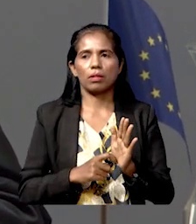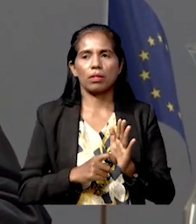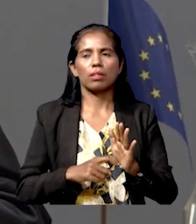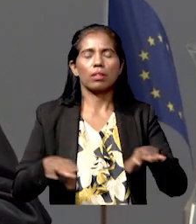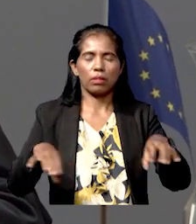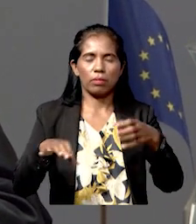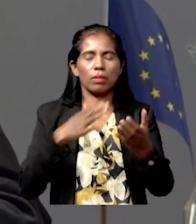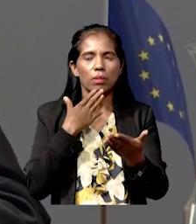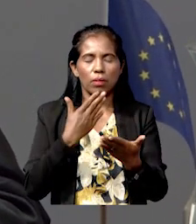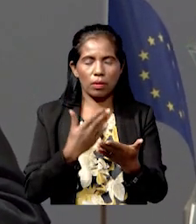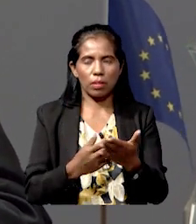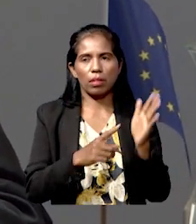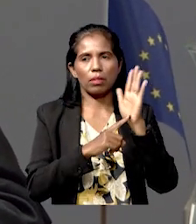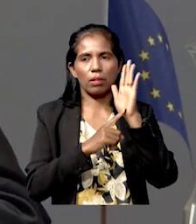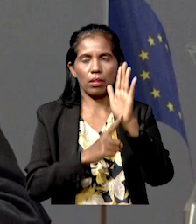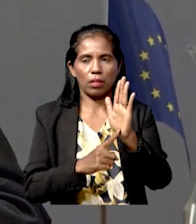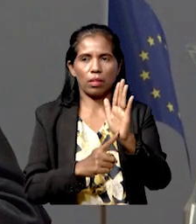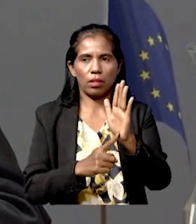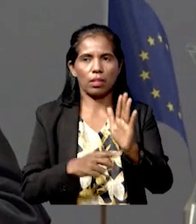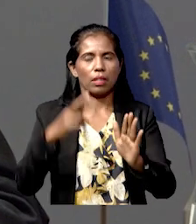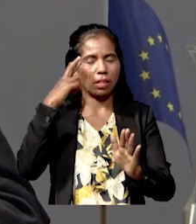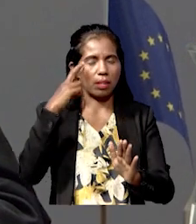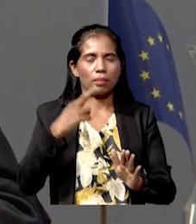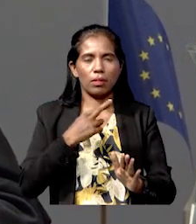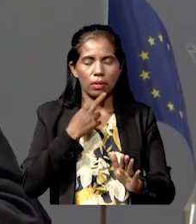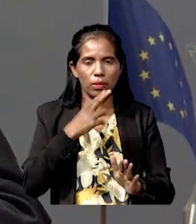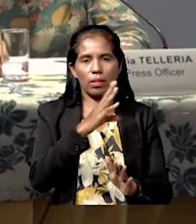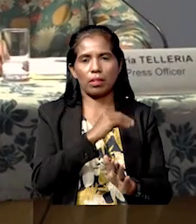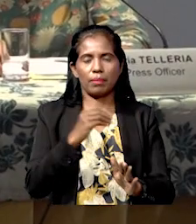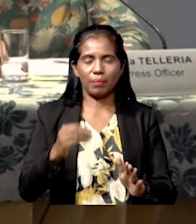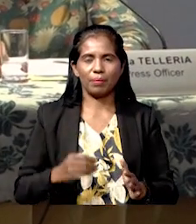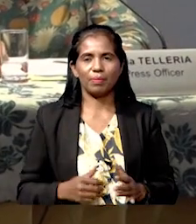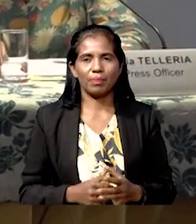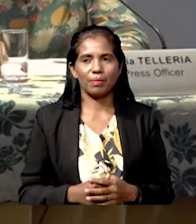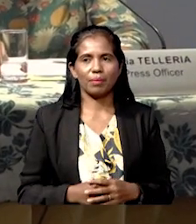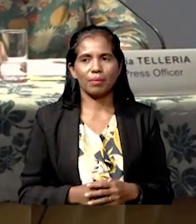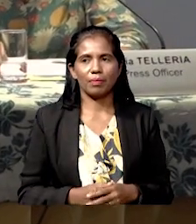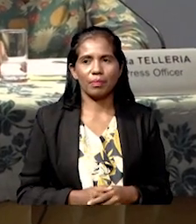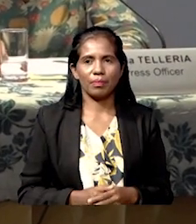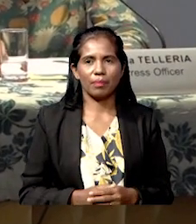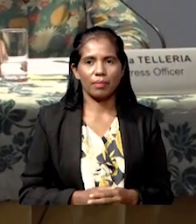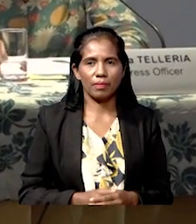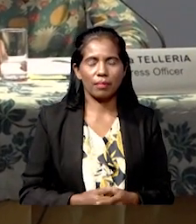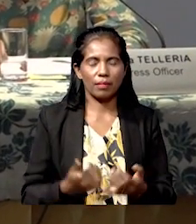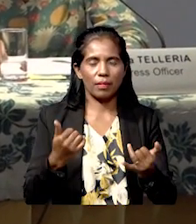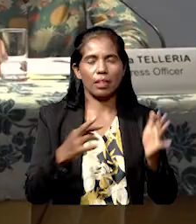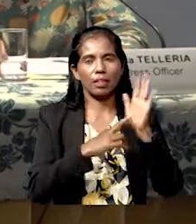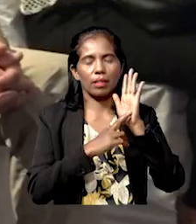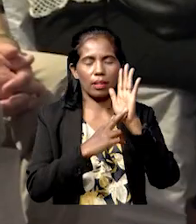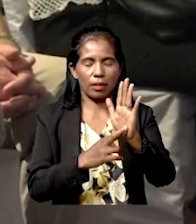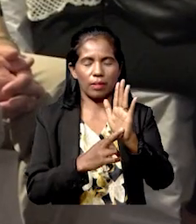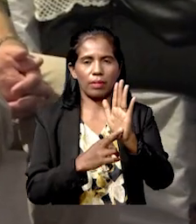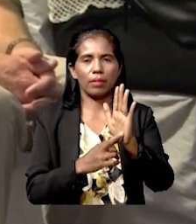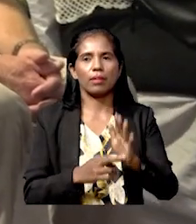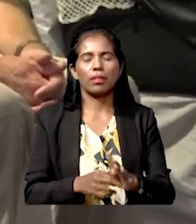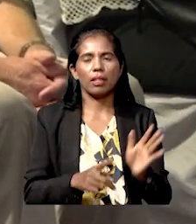overwhelming featuring of José Ramos Horta in its coverage. Além de nei e relatório preliminar e